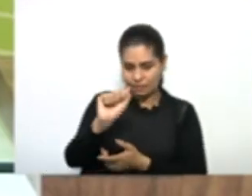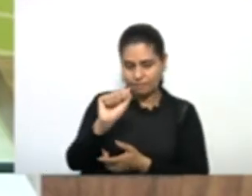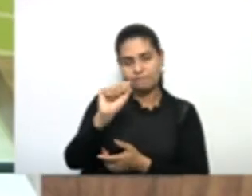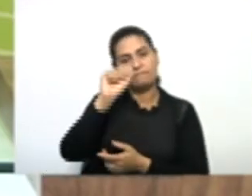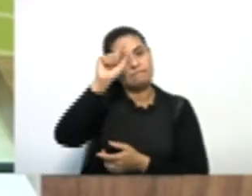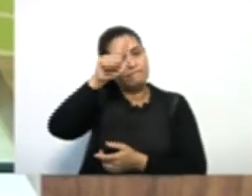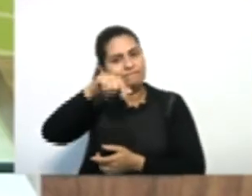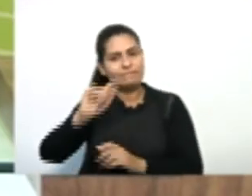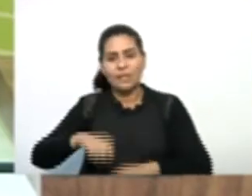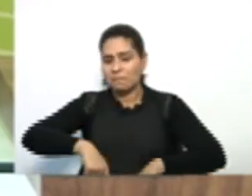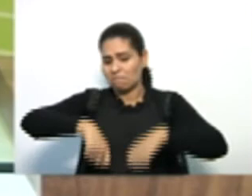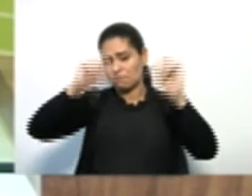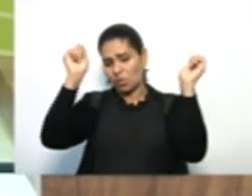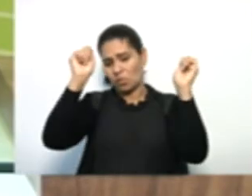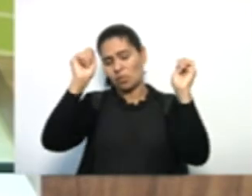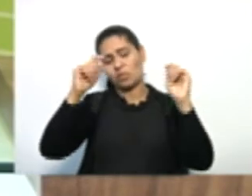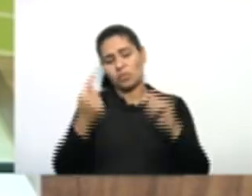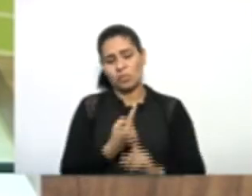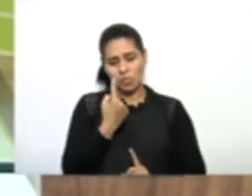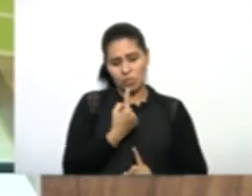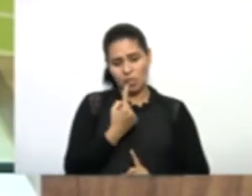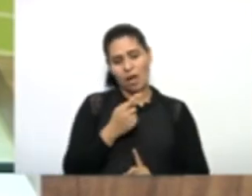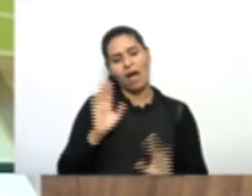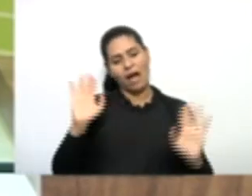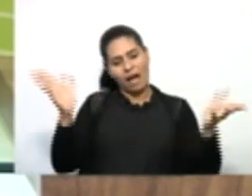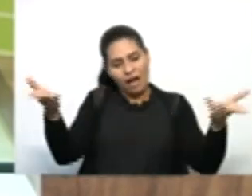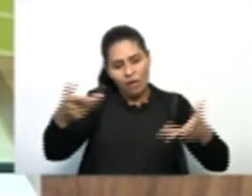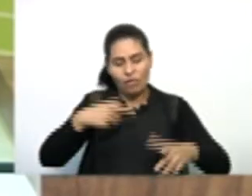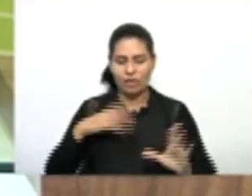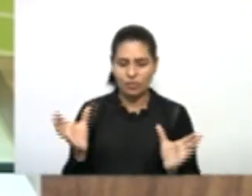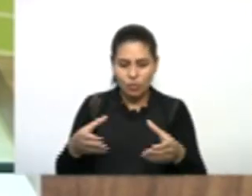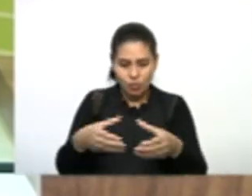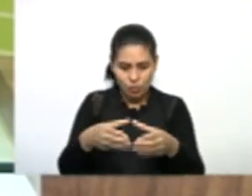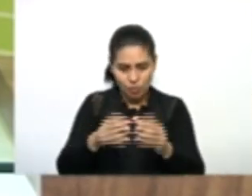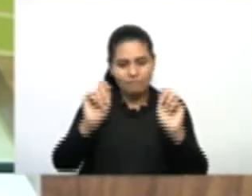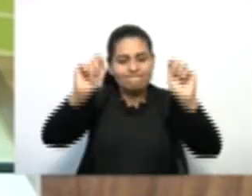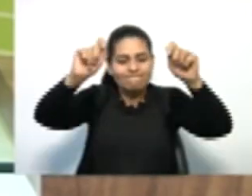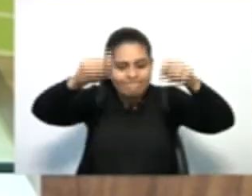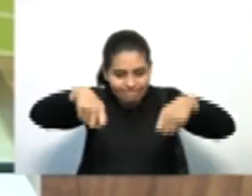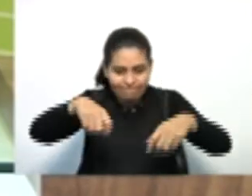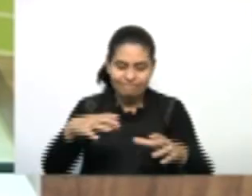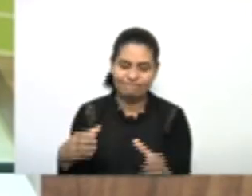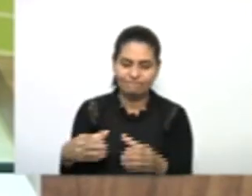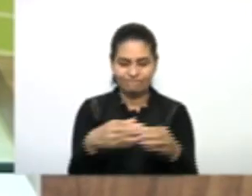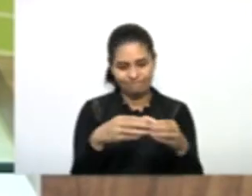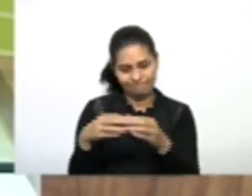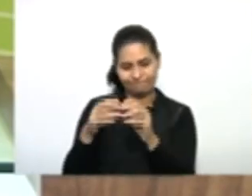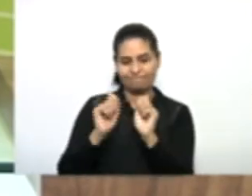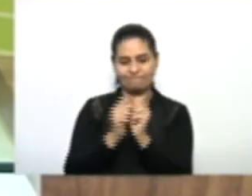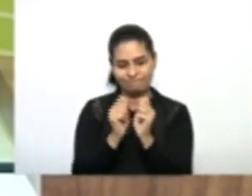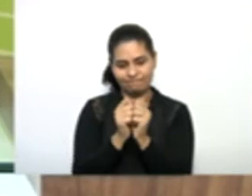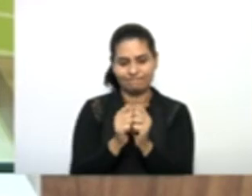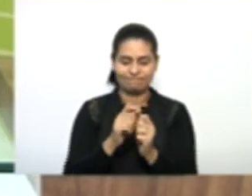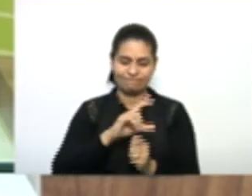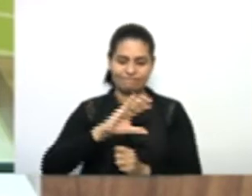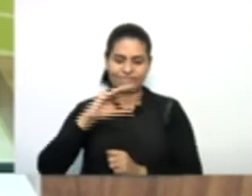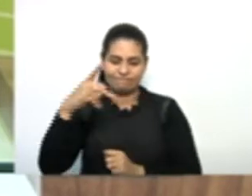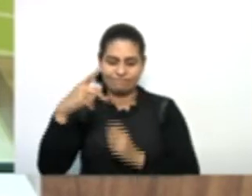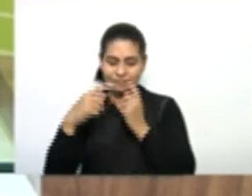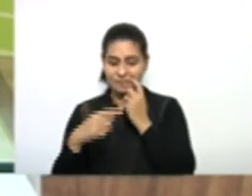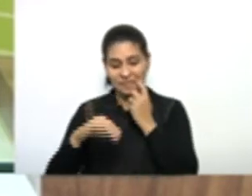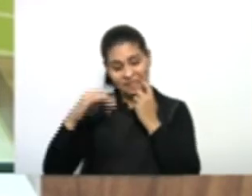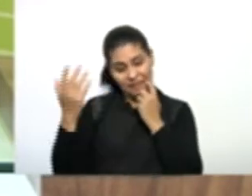algo que era impossível fazer individualmente, você consegue fazer a partir do trabalho da coletividade cooperativa.